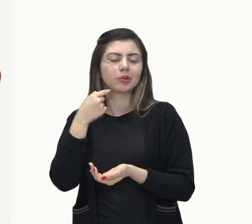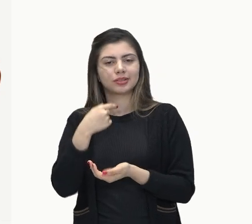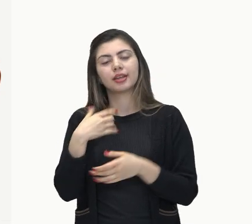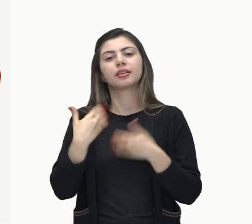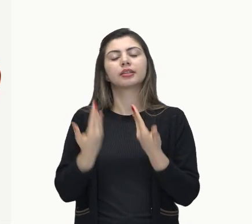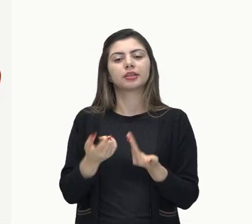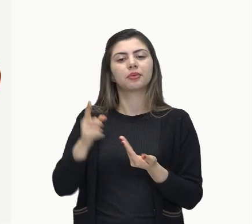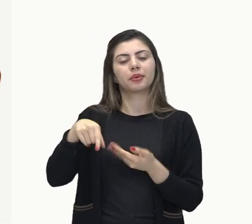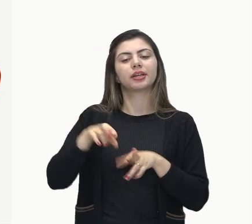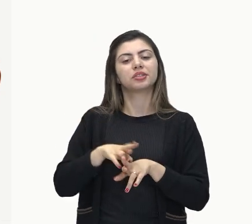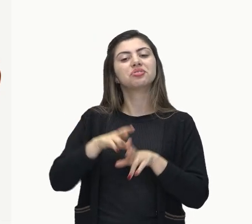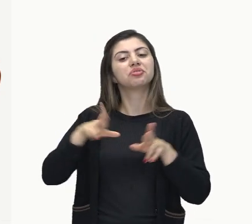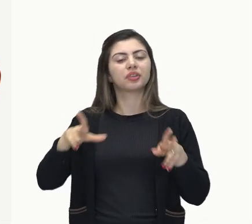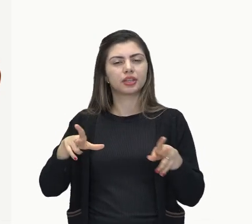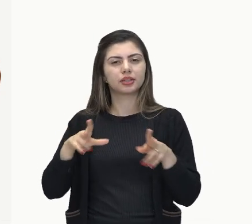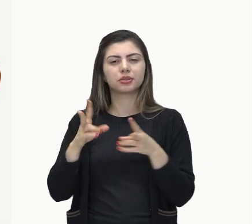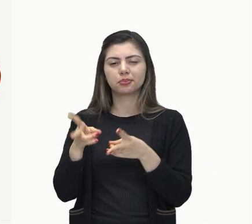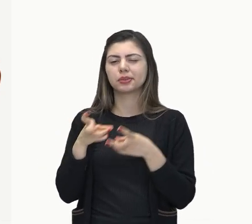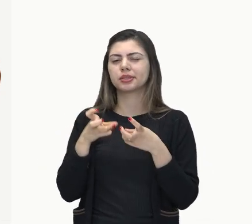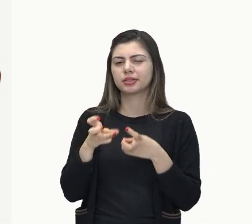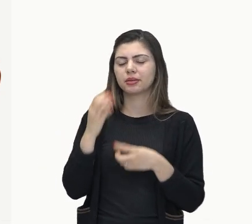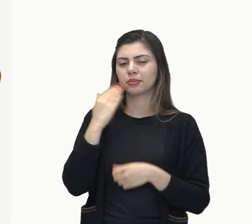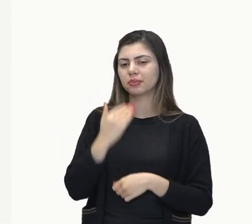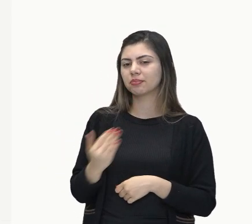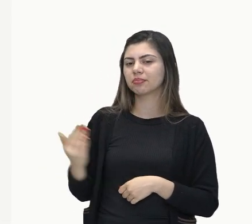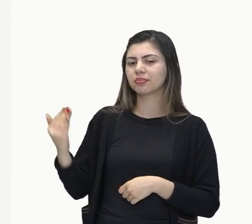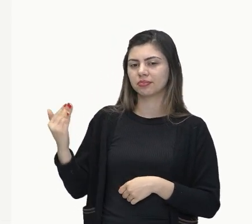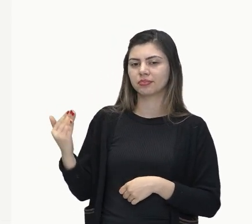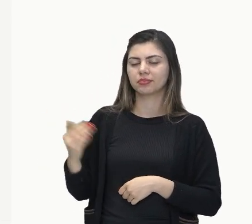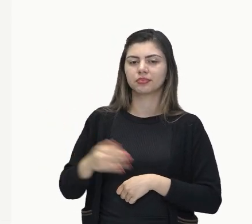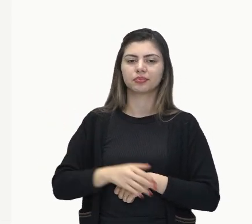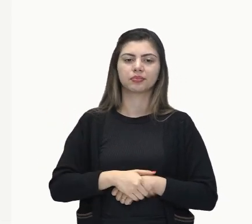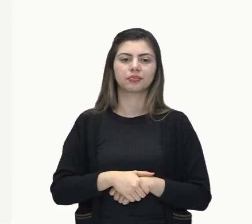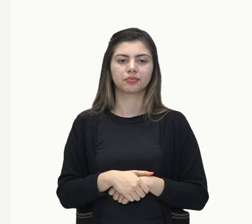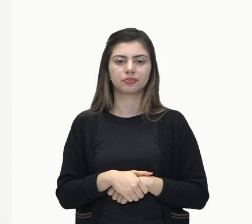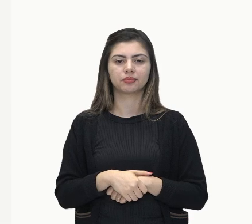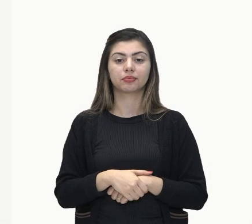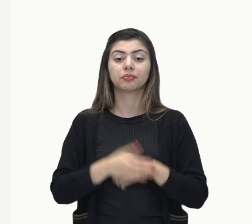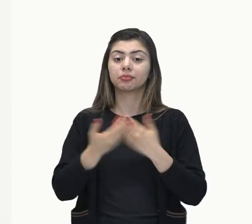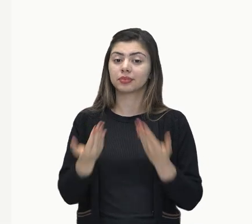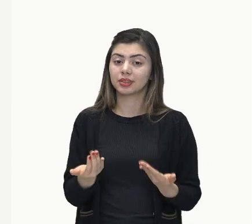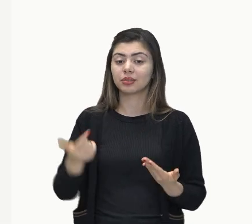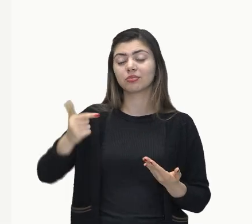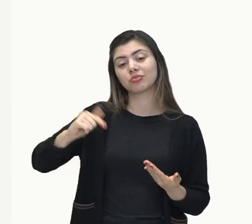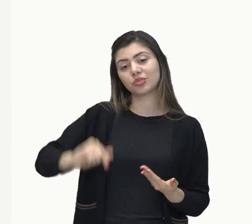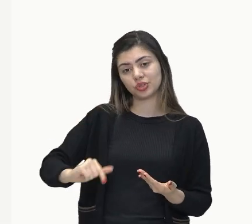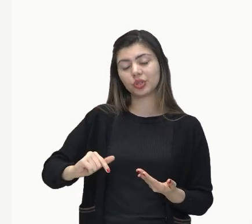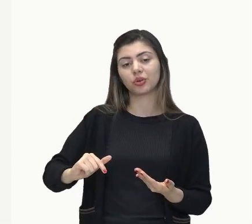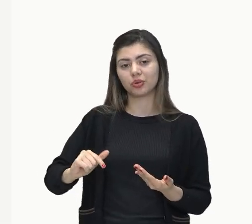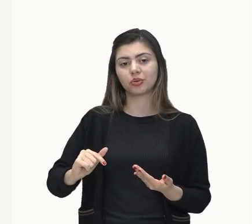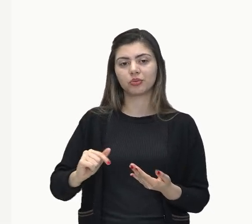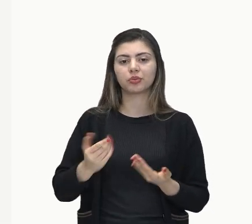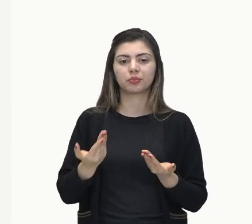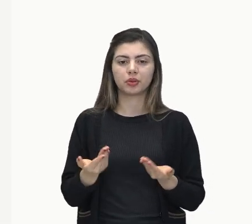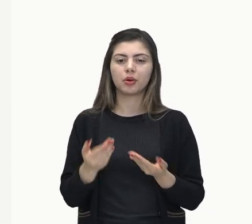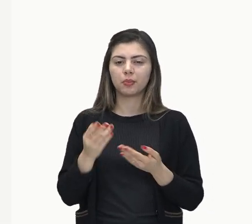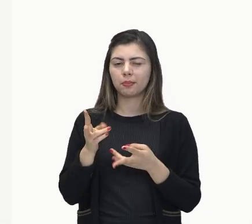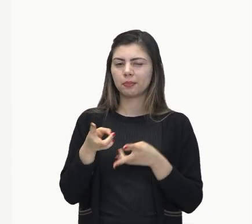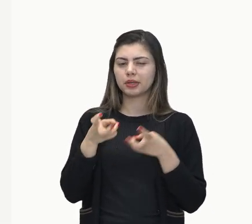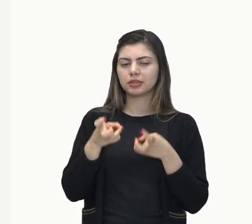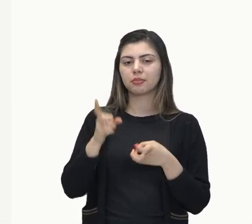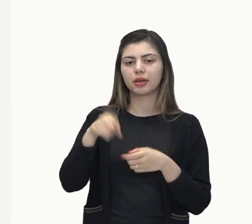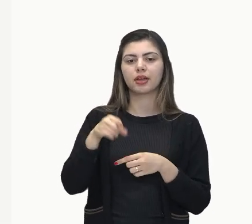consegue, porque eles estão em lados diferentes. Então, aqui, ó, o mesmo raciocínio. Ó. Esse daqui é um